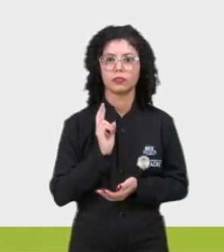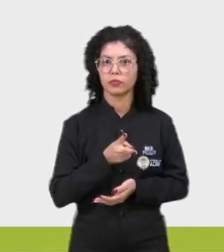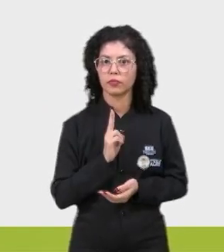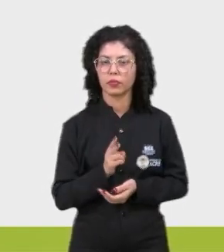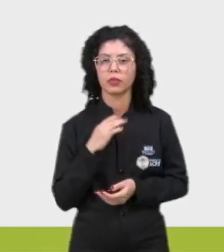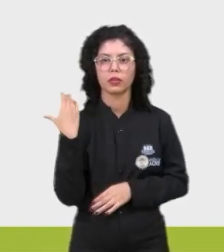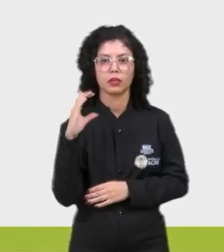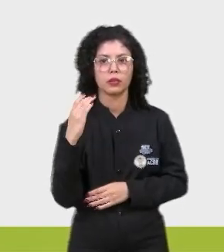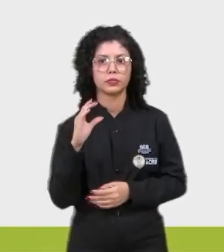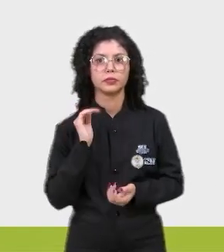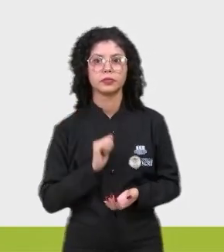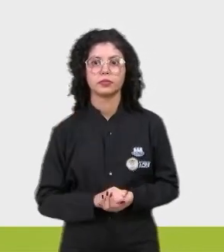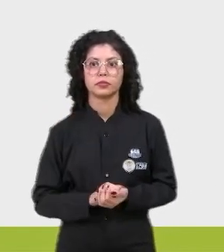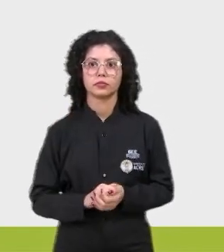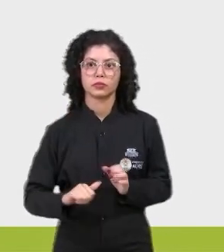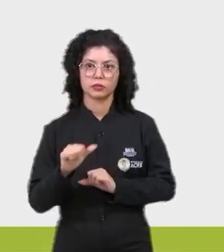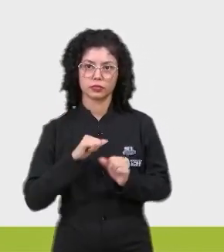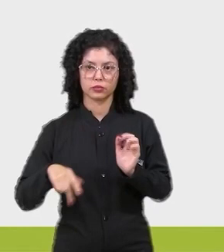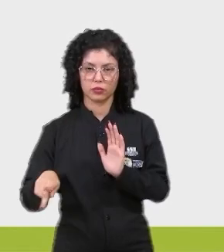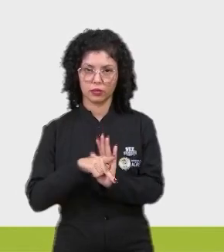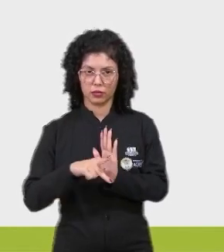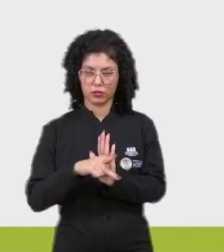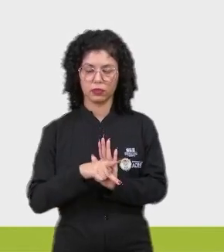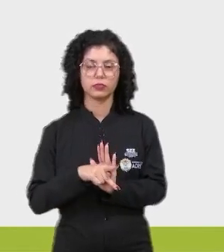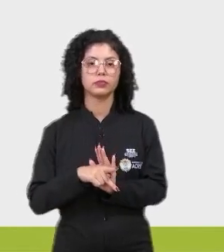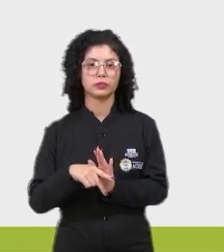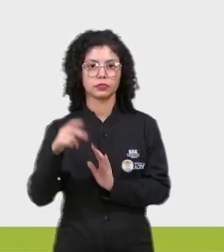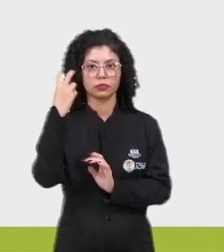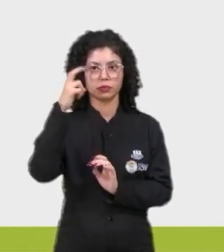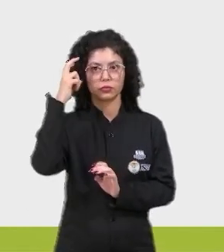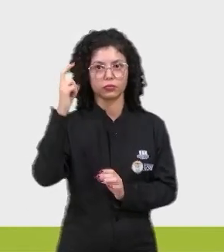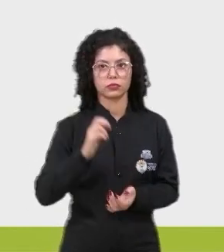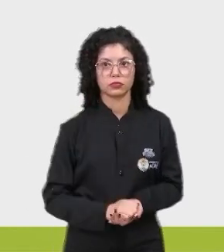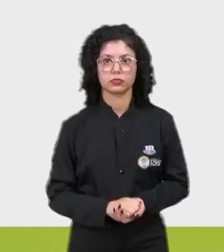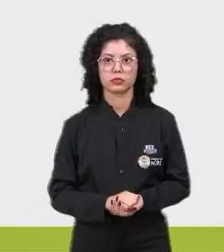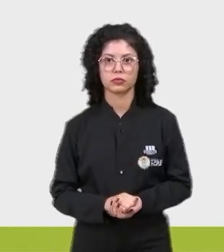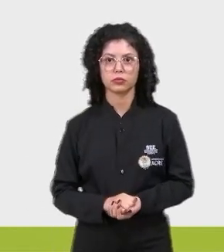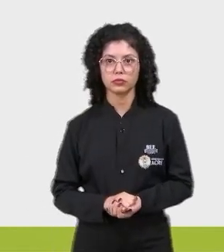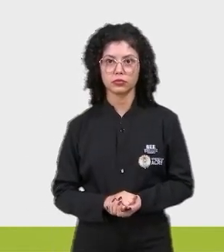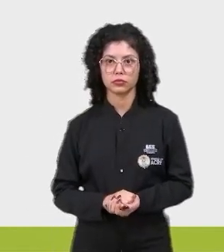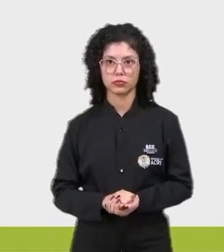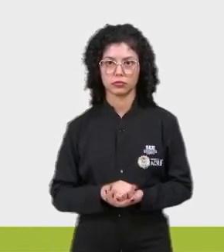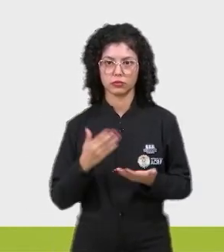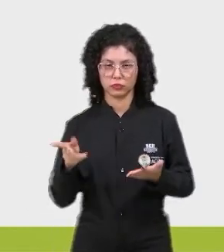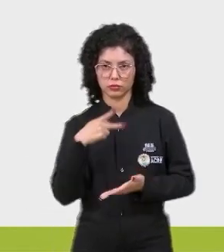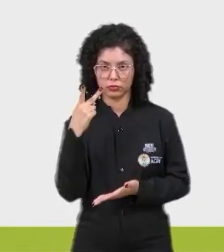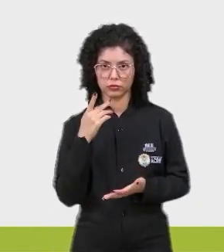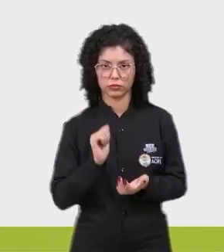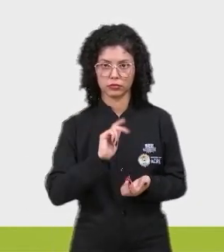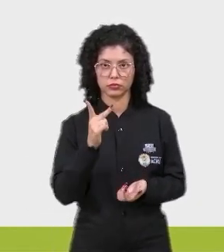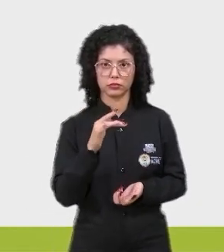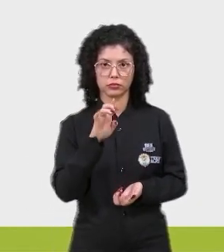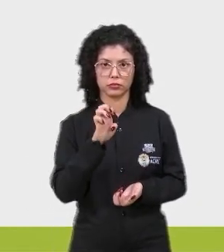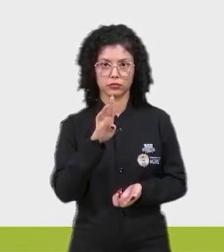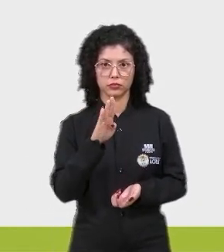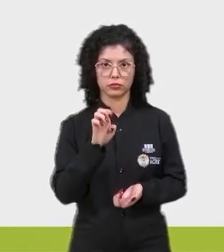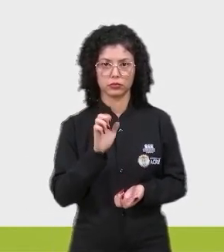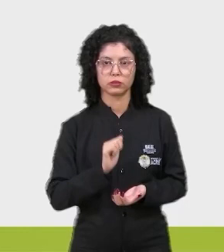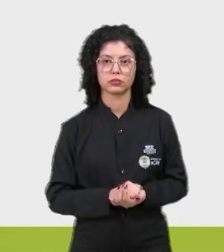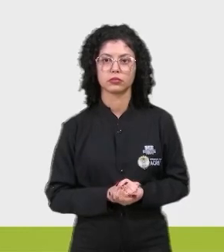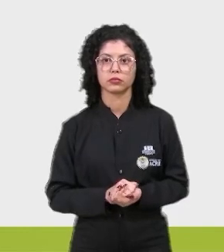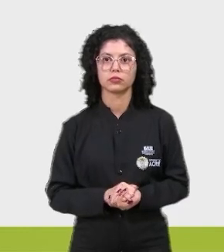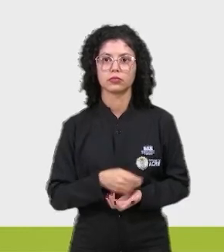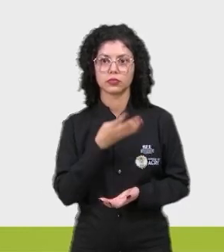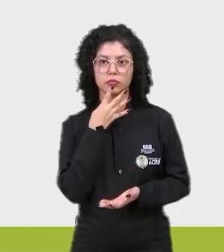nem mesmo sua ciência. Muda sim pela sua cultura, né? Quem fala isso é o Herbert José de Souza,